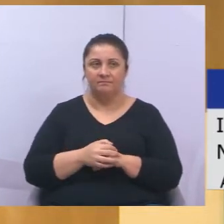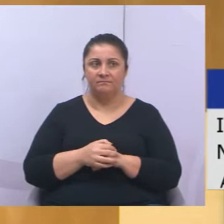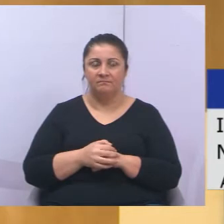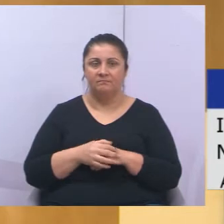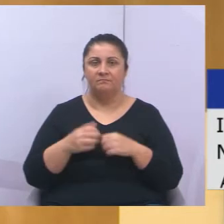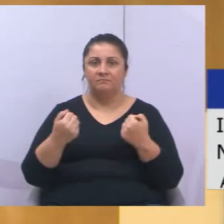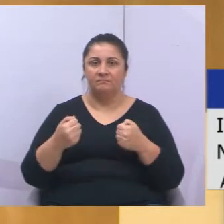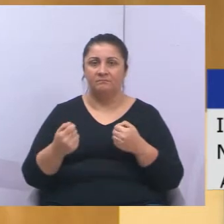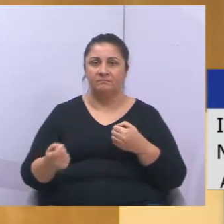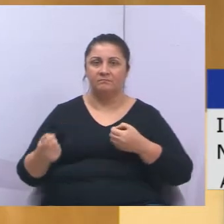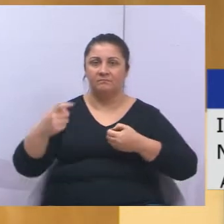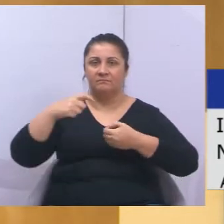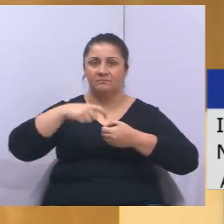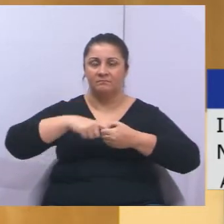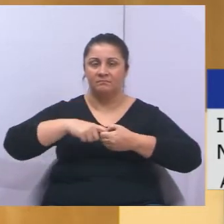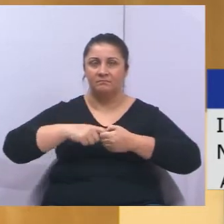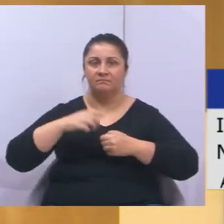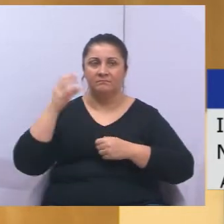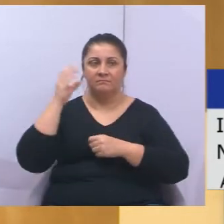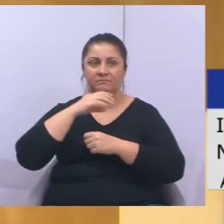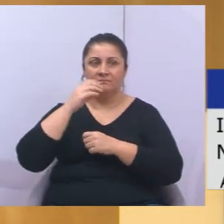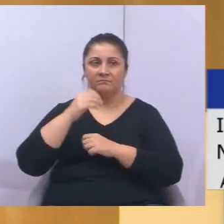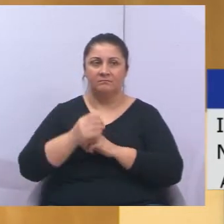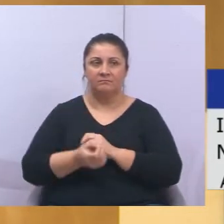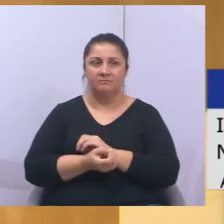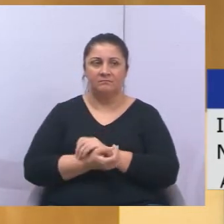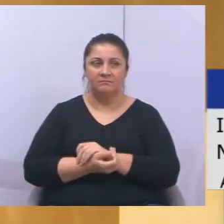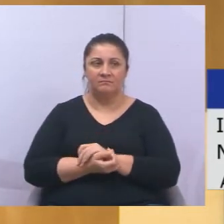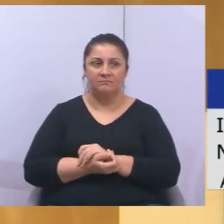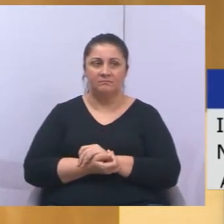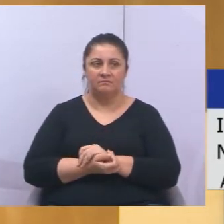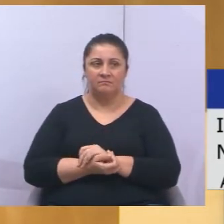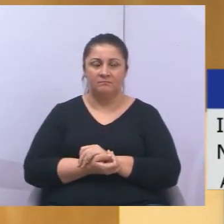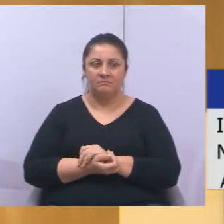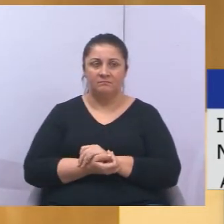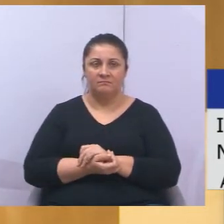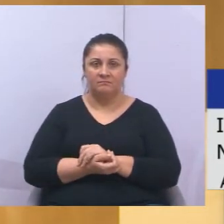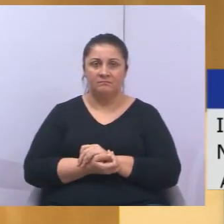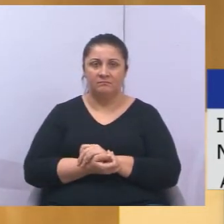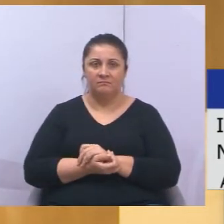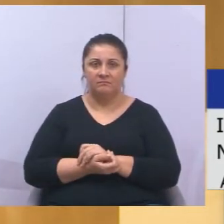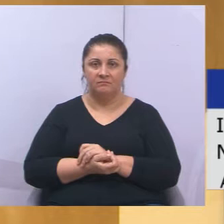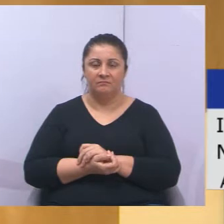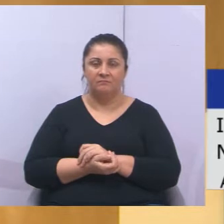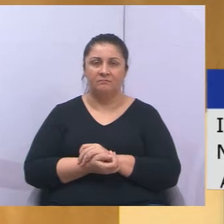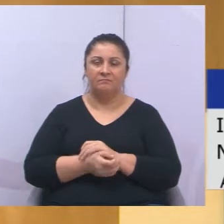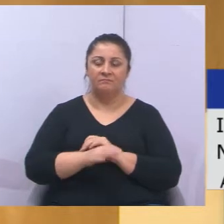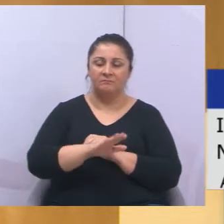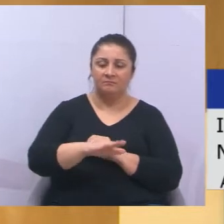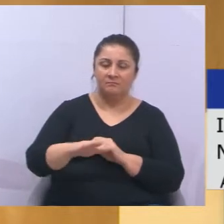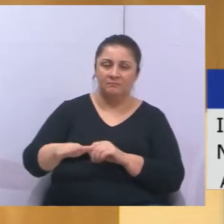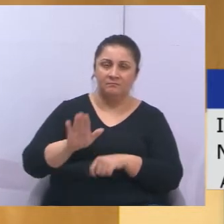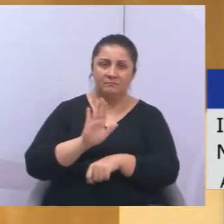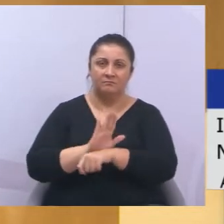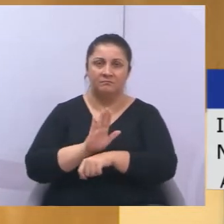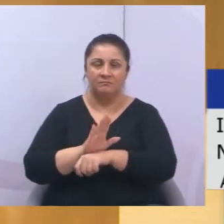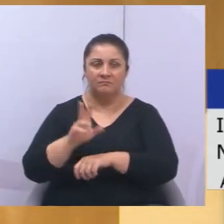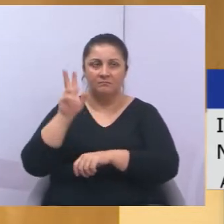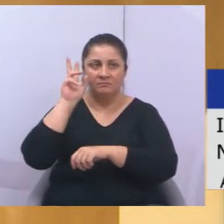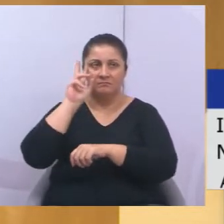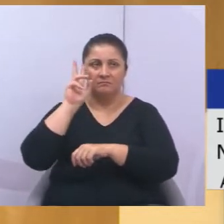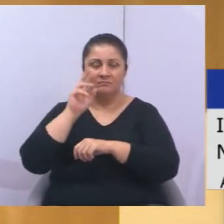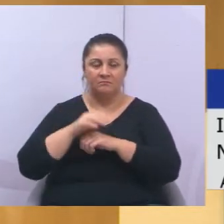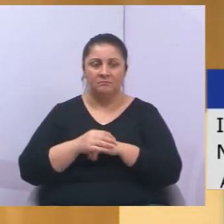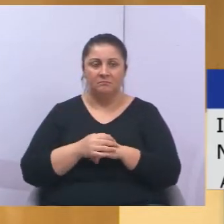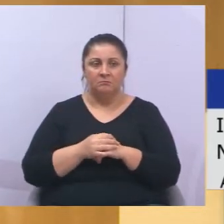que voltar rapidamente a trazer de volta a inocência para essas crianças, relembrar esse momento. Quero